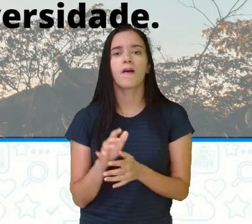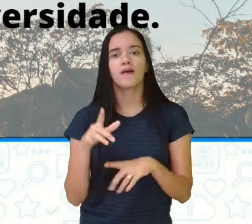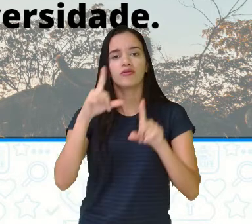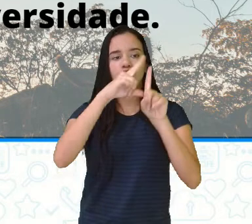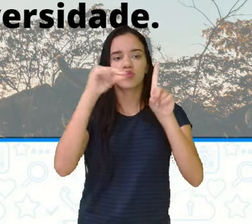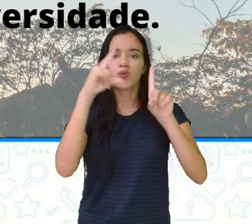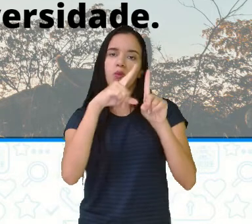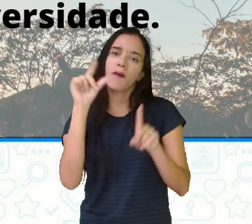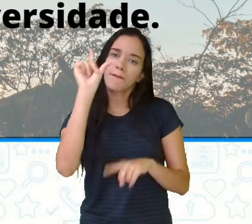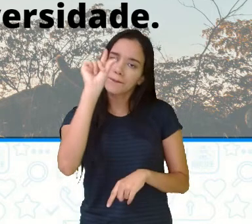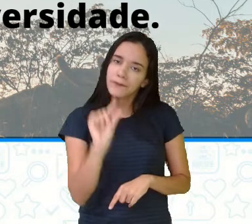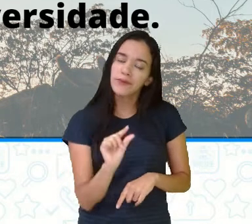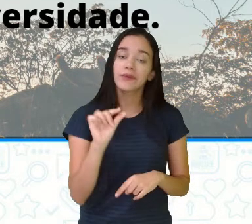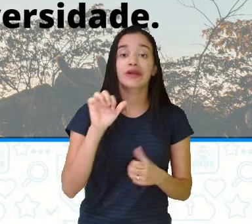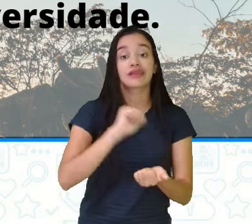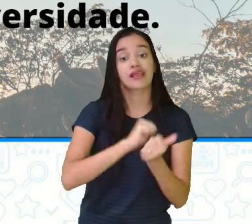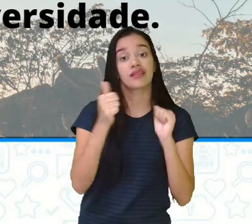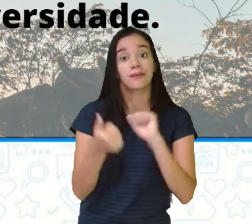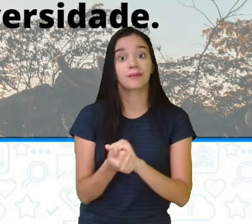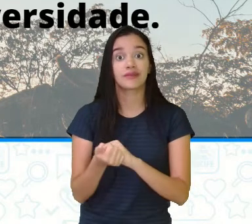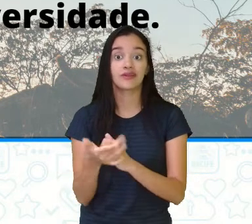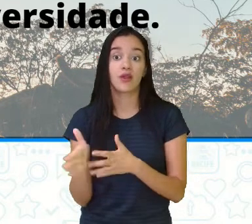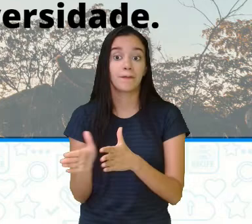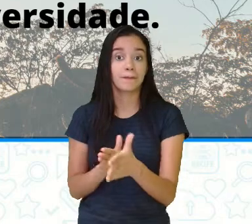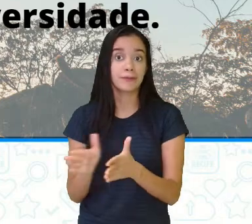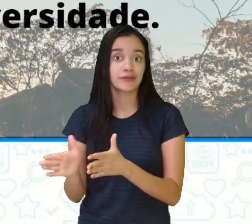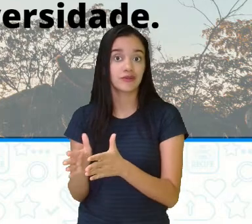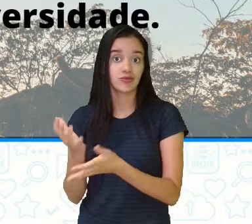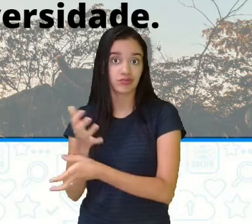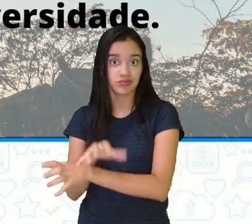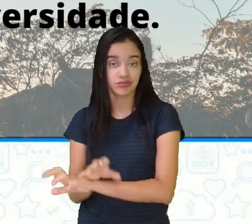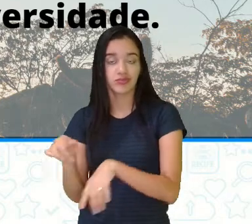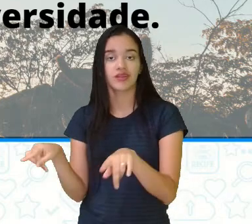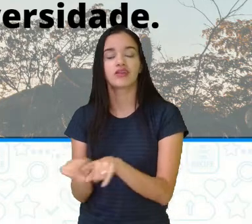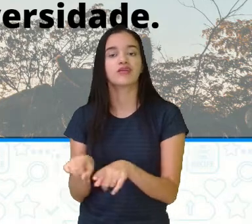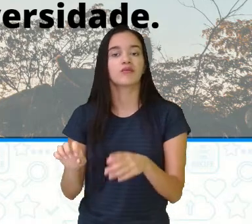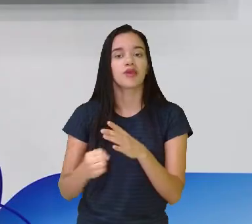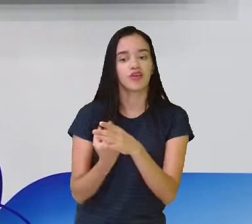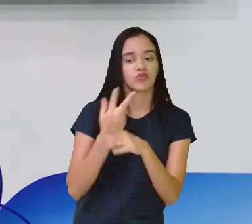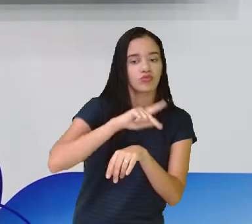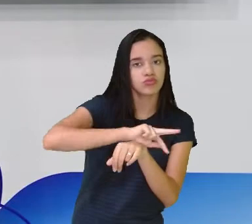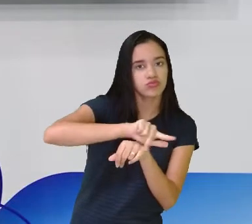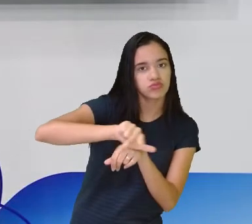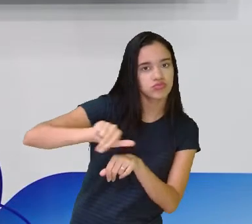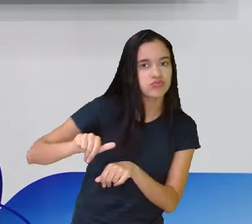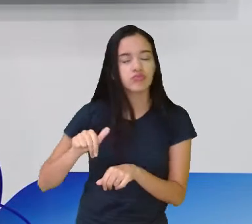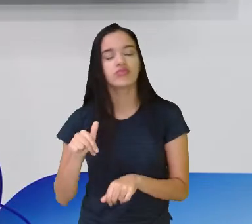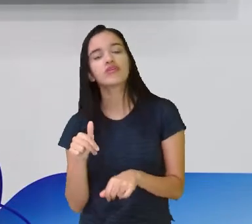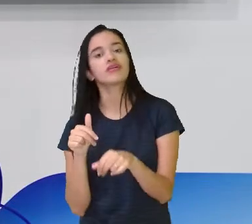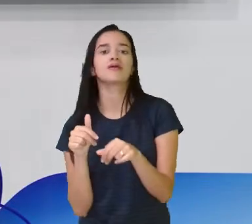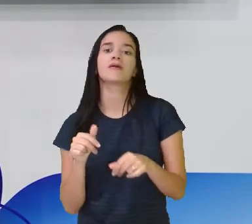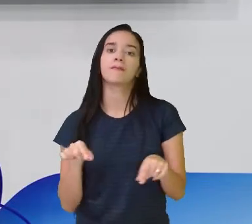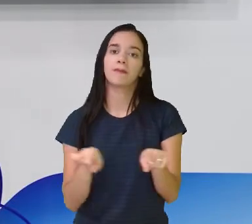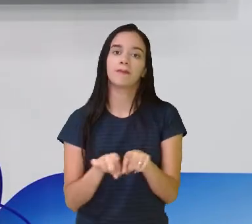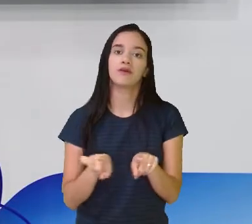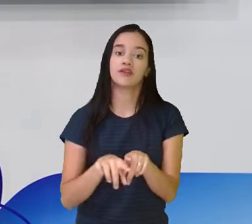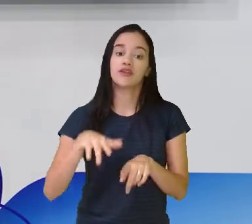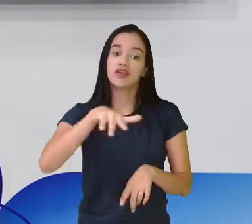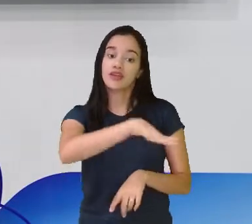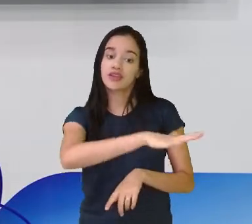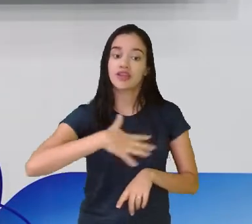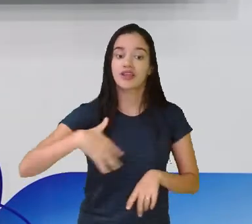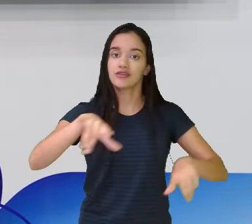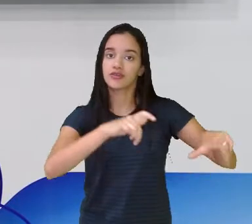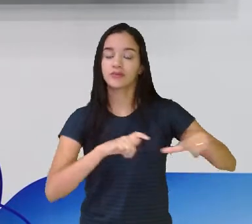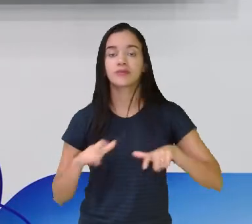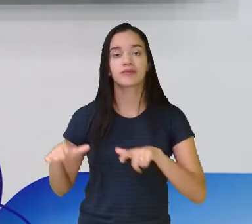e adaptadas para períodos de seca, além de grande biodiversidade. Nesses espaços também estão